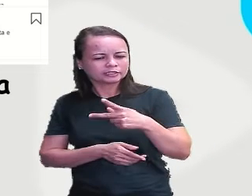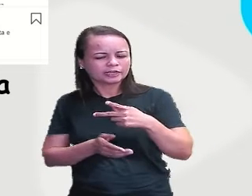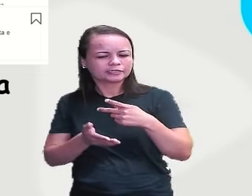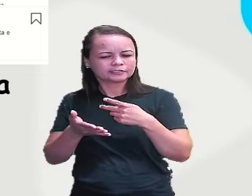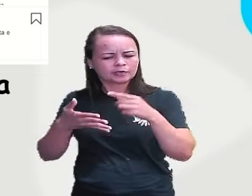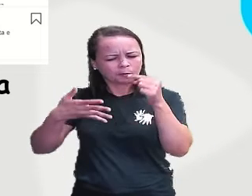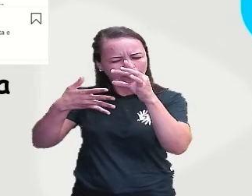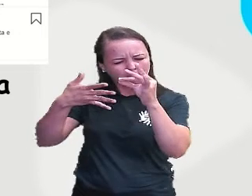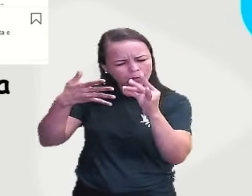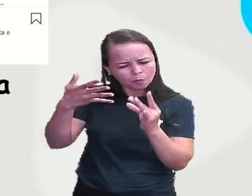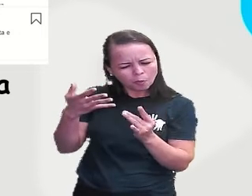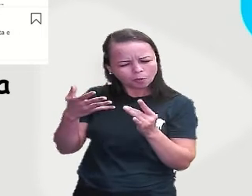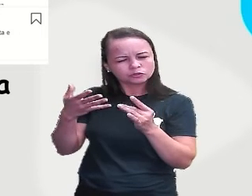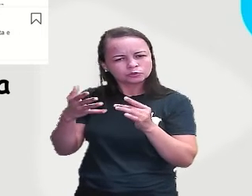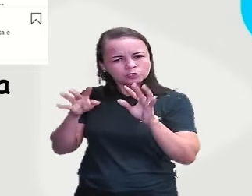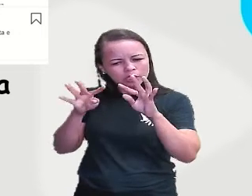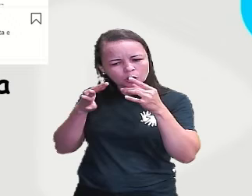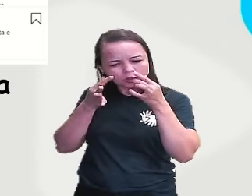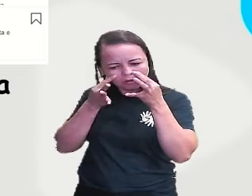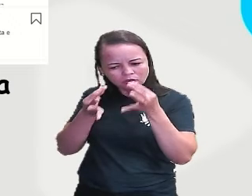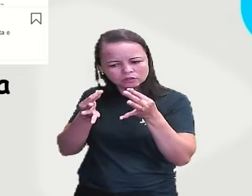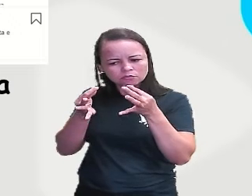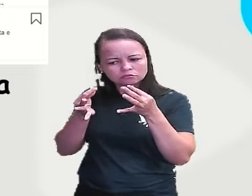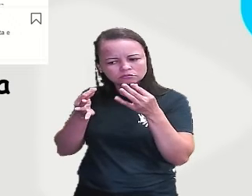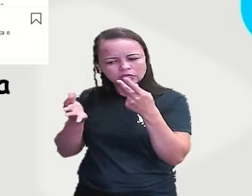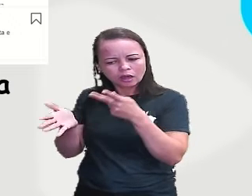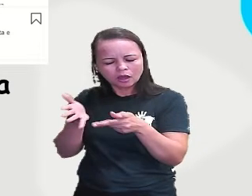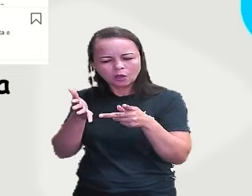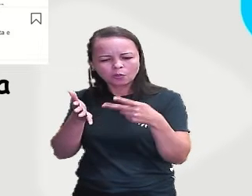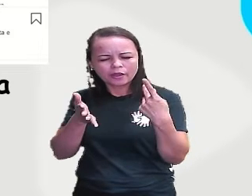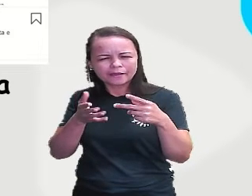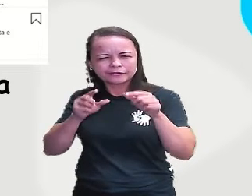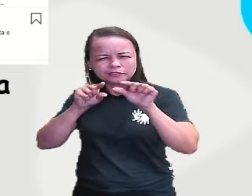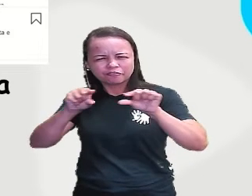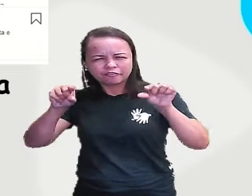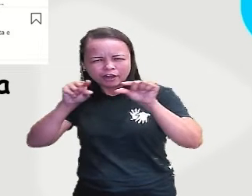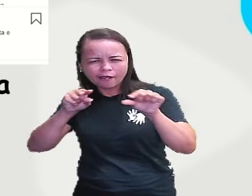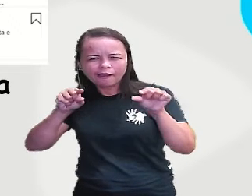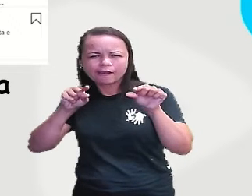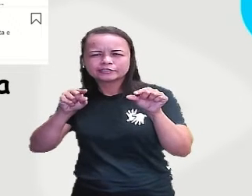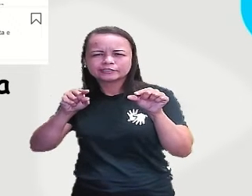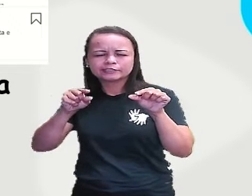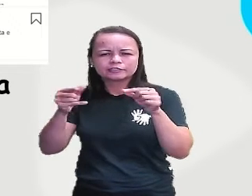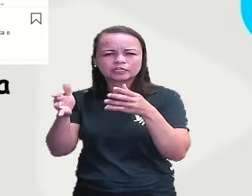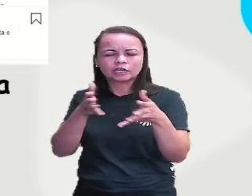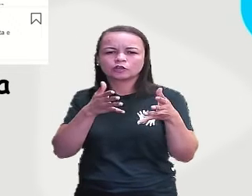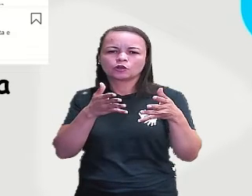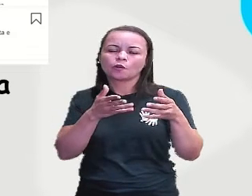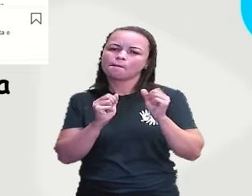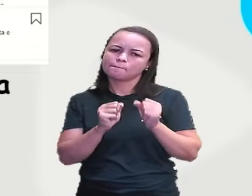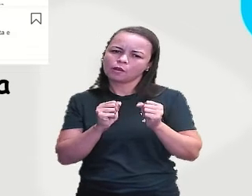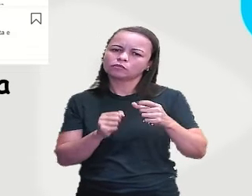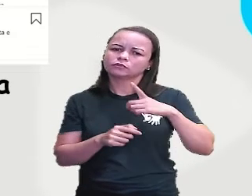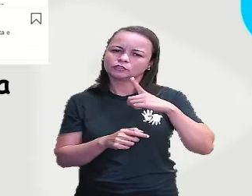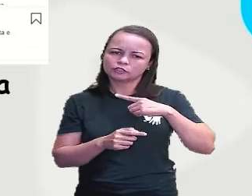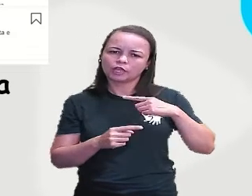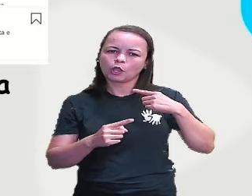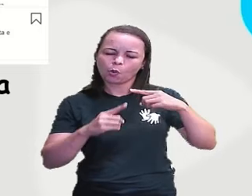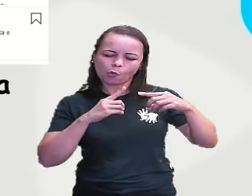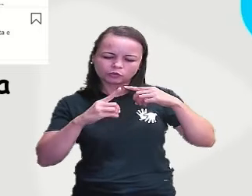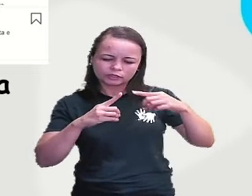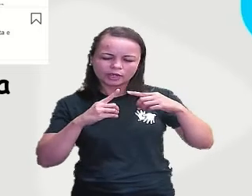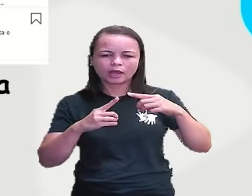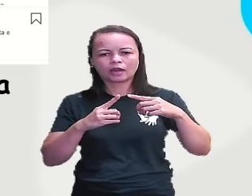atenção? Por que foi que eu destaquei aqui esse ponto, essa frase nesse livro? E ali eu posso realizar um diálogo no